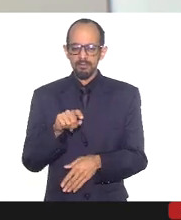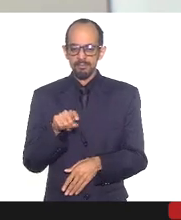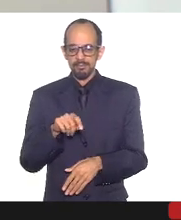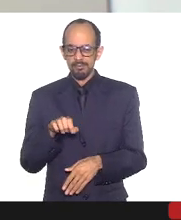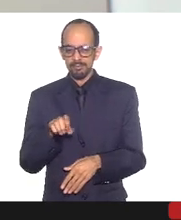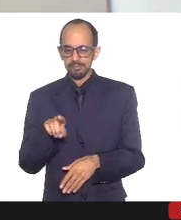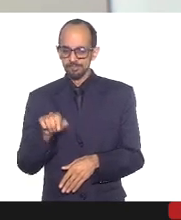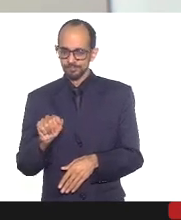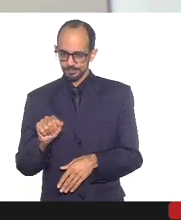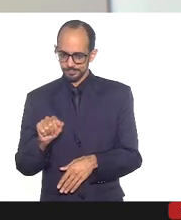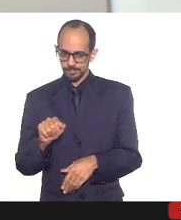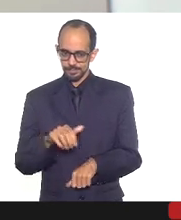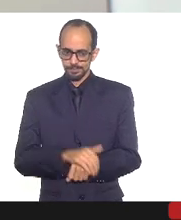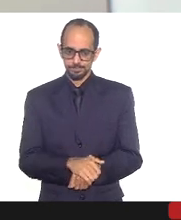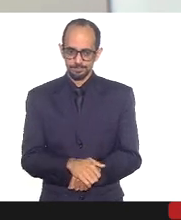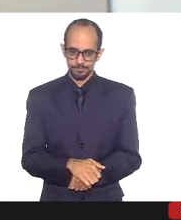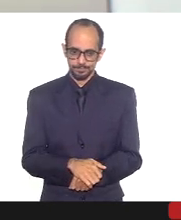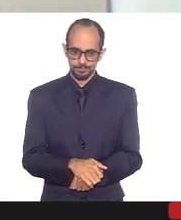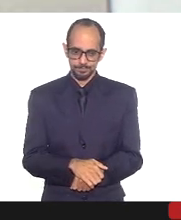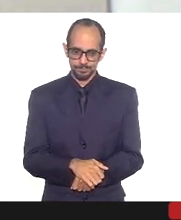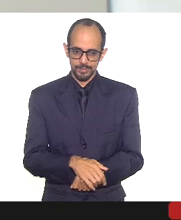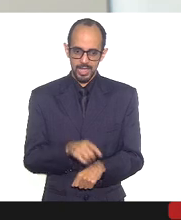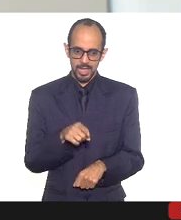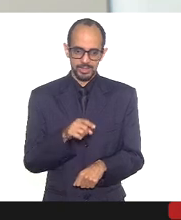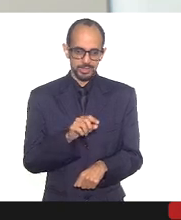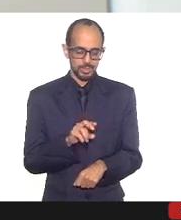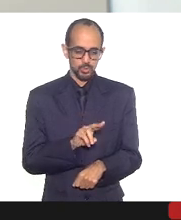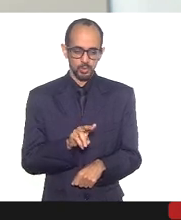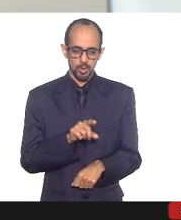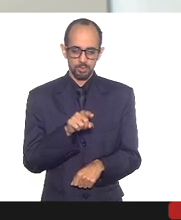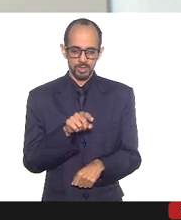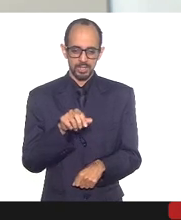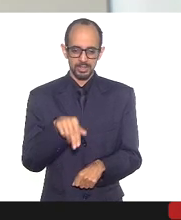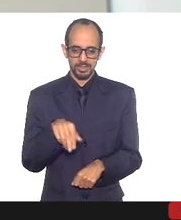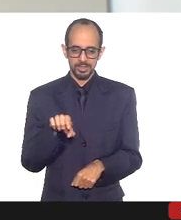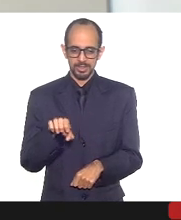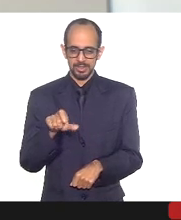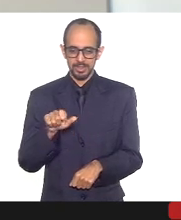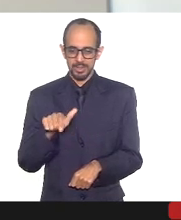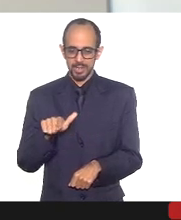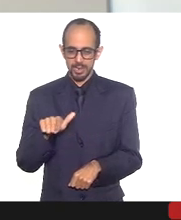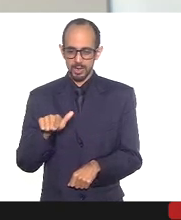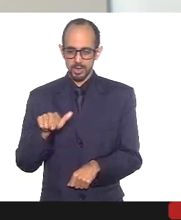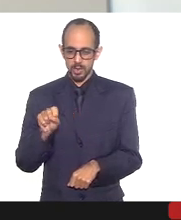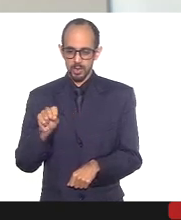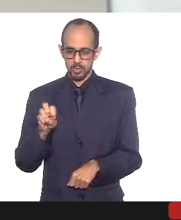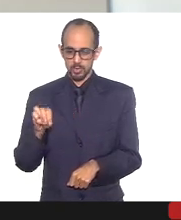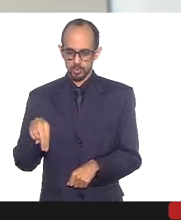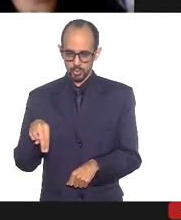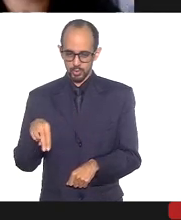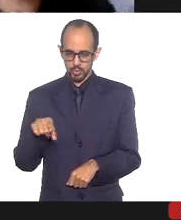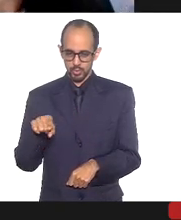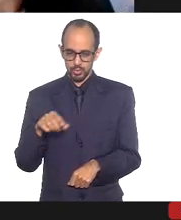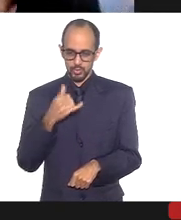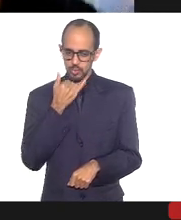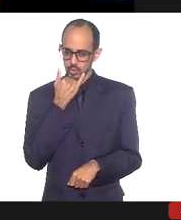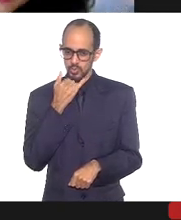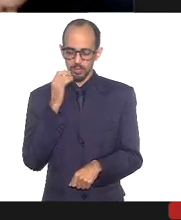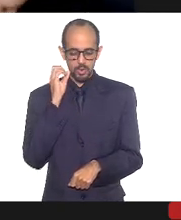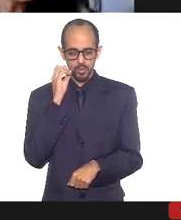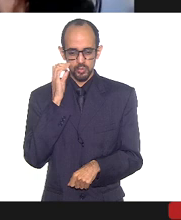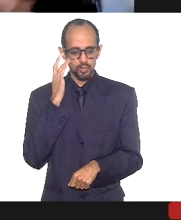Desculpa, está como Nelson Rocha aqui, acabei... Né? Boa tarde. Bom dia ainda. Boa tarde,